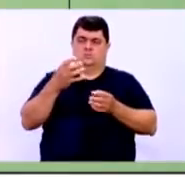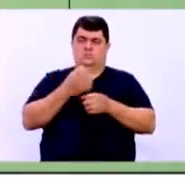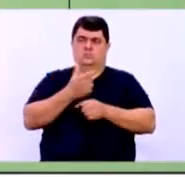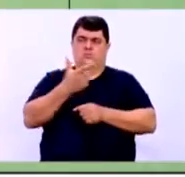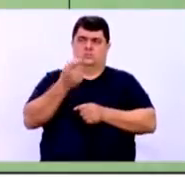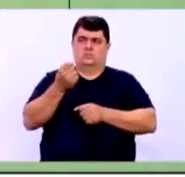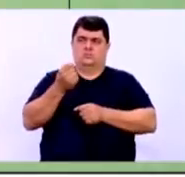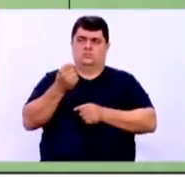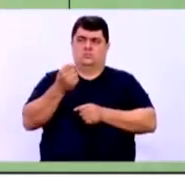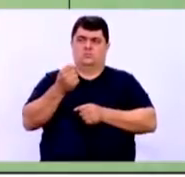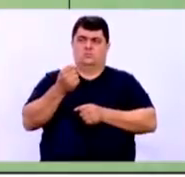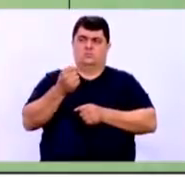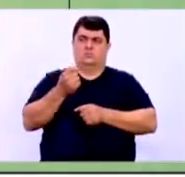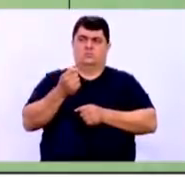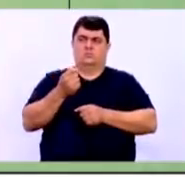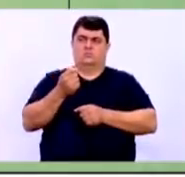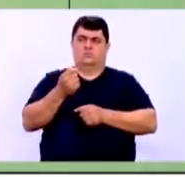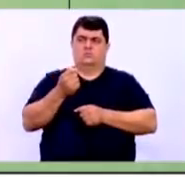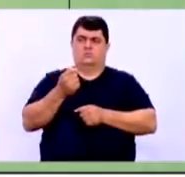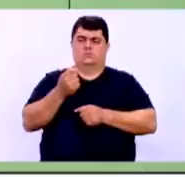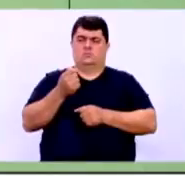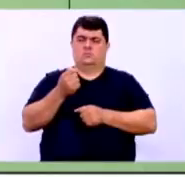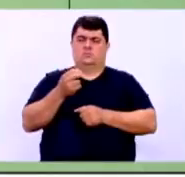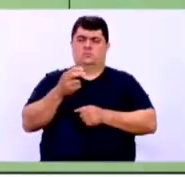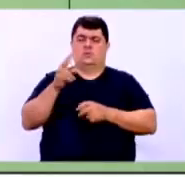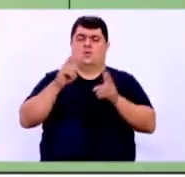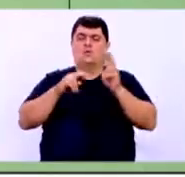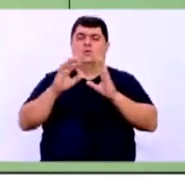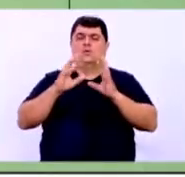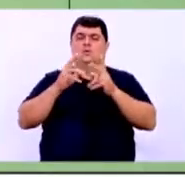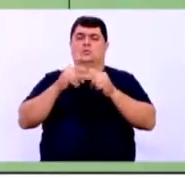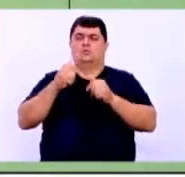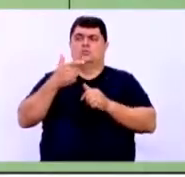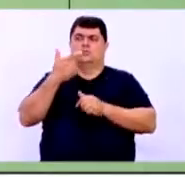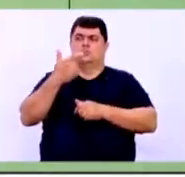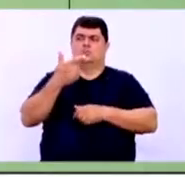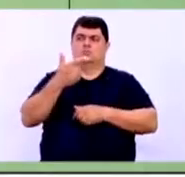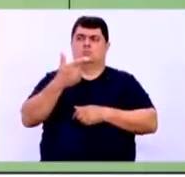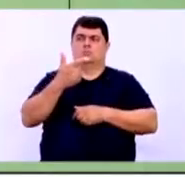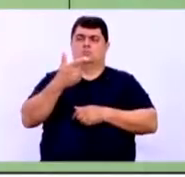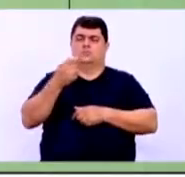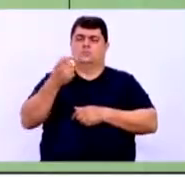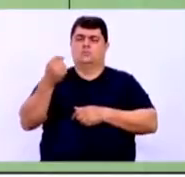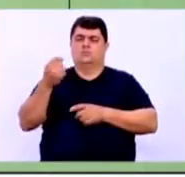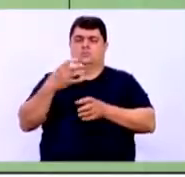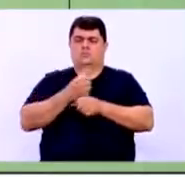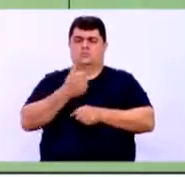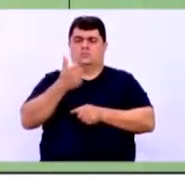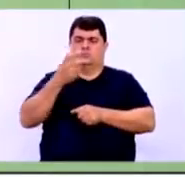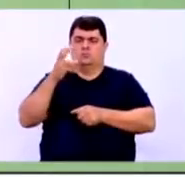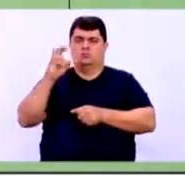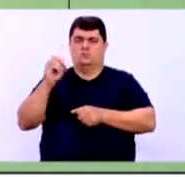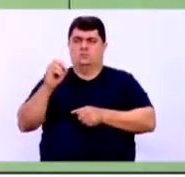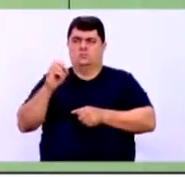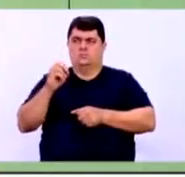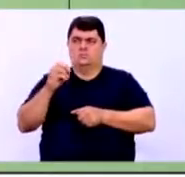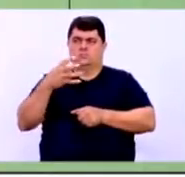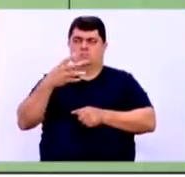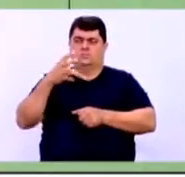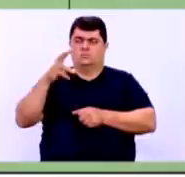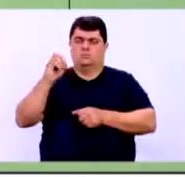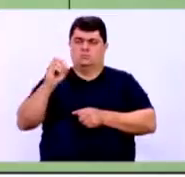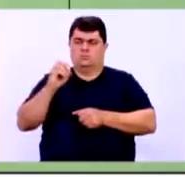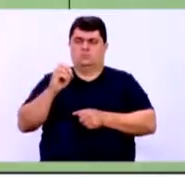20. Isso. E o meu valor total era quanto? 200 mais 250 dá